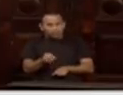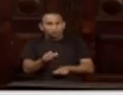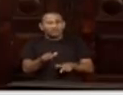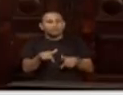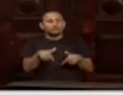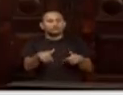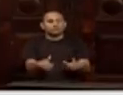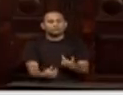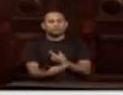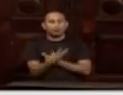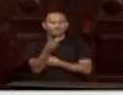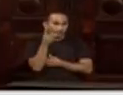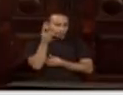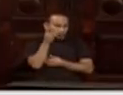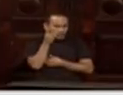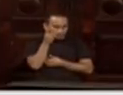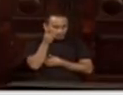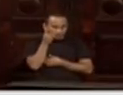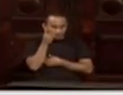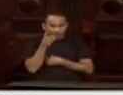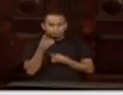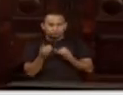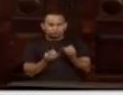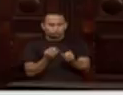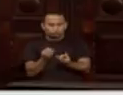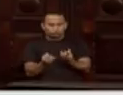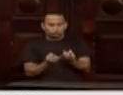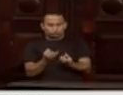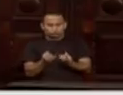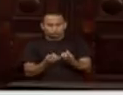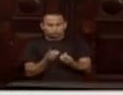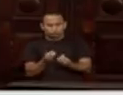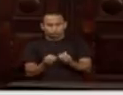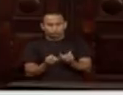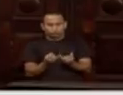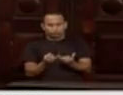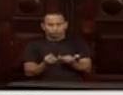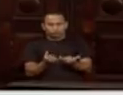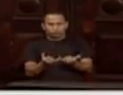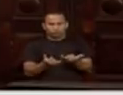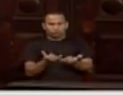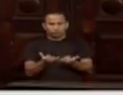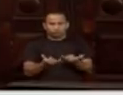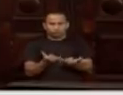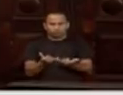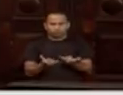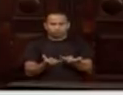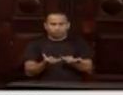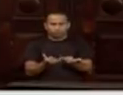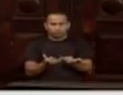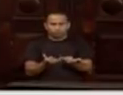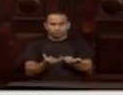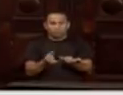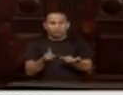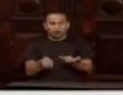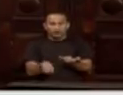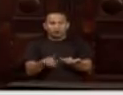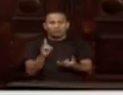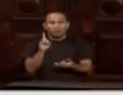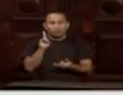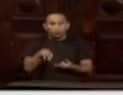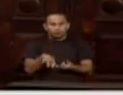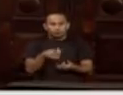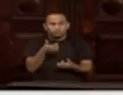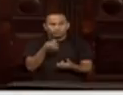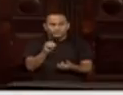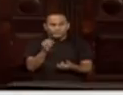o que está em jogo não é a conduta do presidente dessa casa do líder do governo do ex presidente da casa o que está em condutas são os últimos dez anos